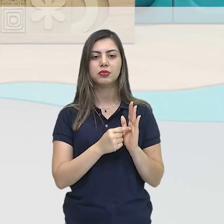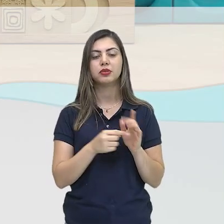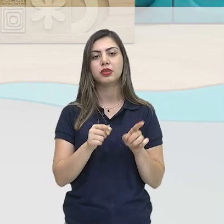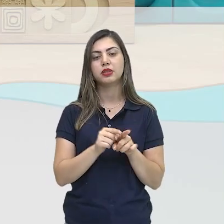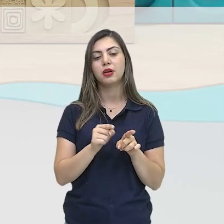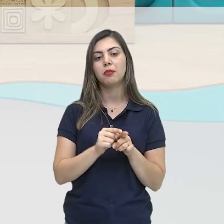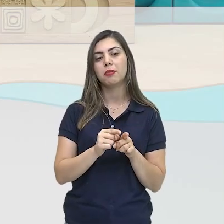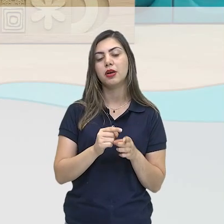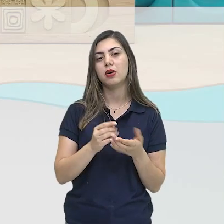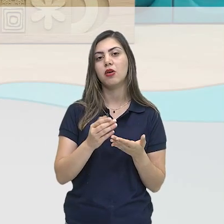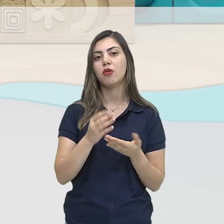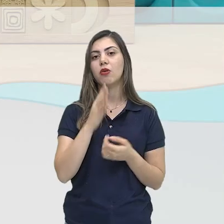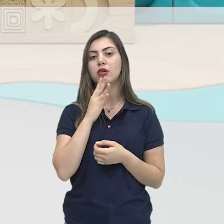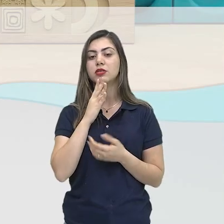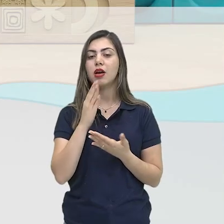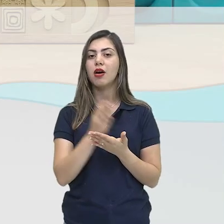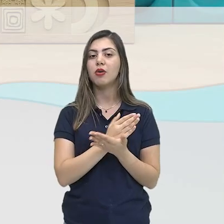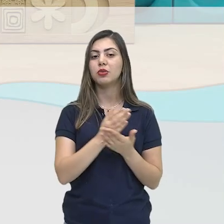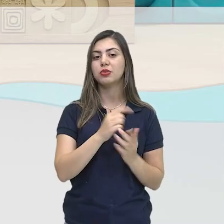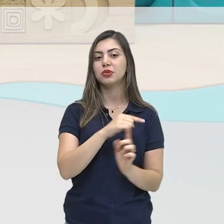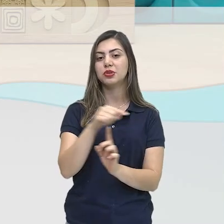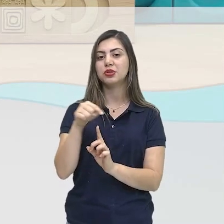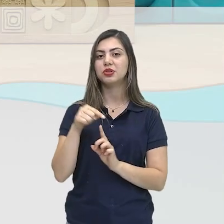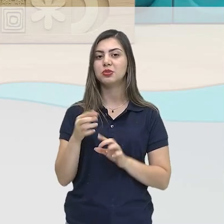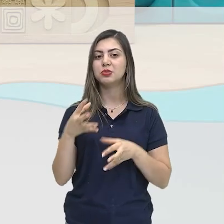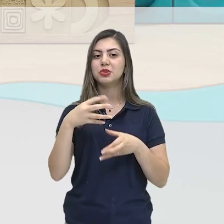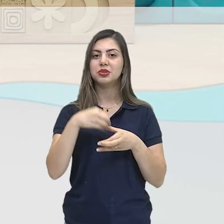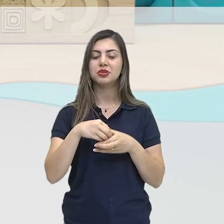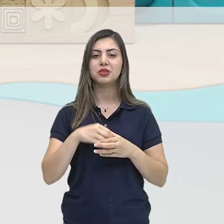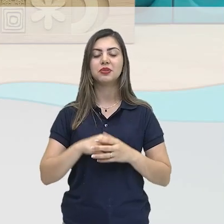também algumas modalidades que estão dentro dos